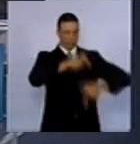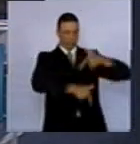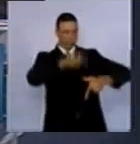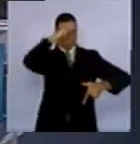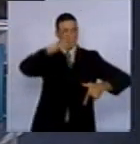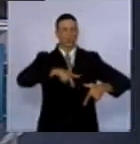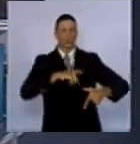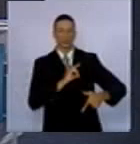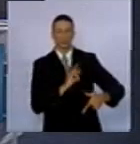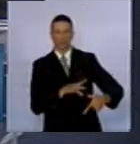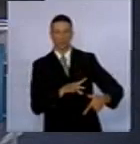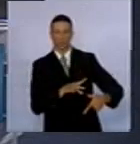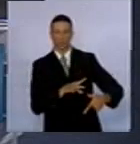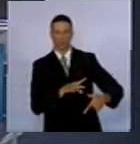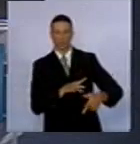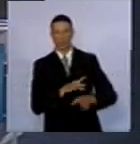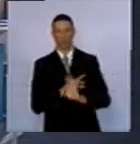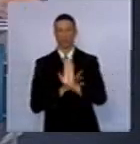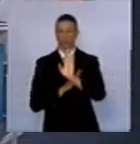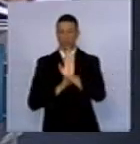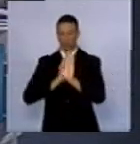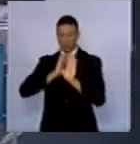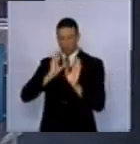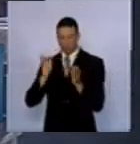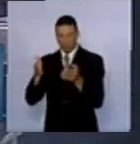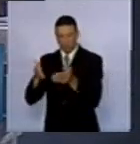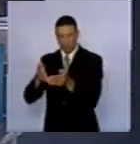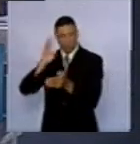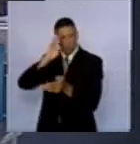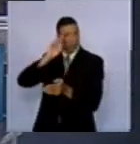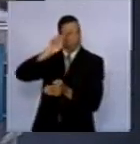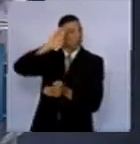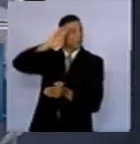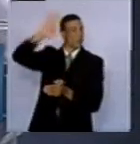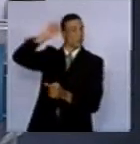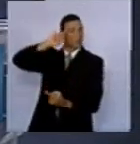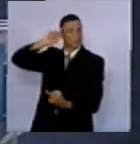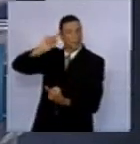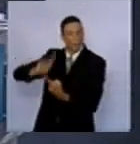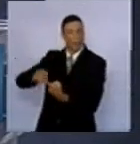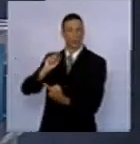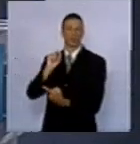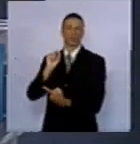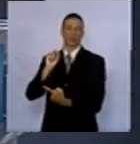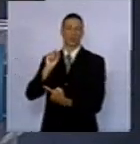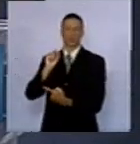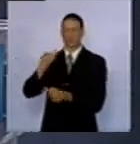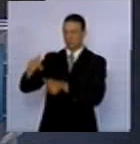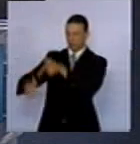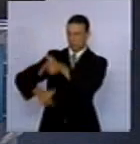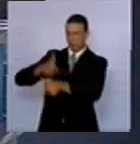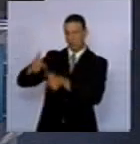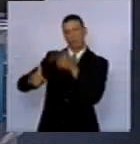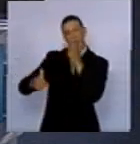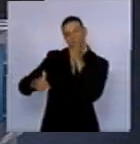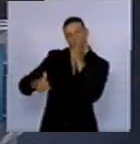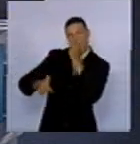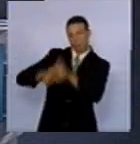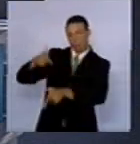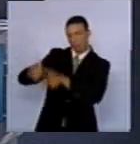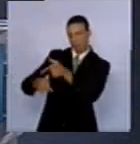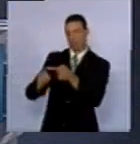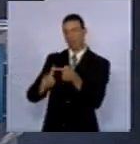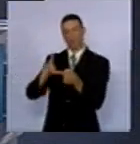a outra visão e que nós defendemos é de um mercado regulado o mercado pulverizado pulverizado em que nós tenhamos